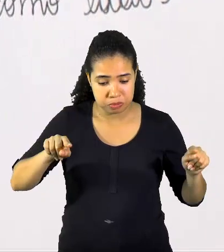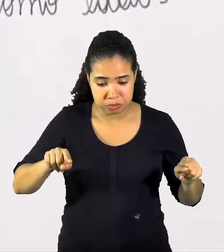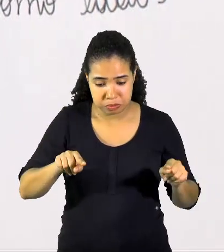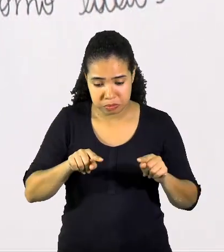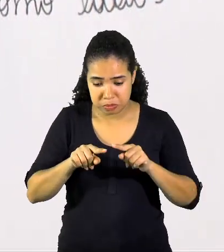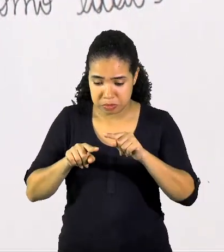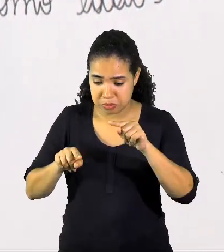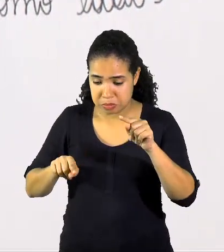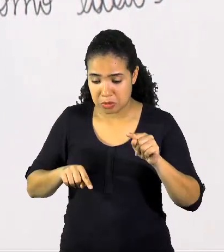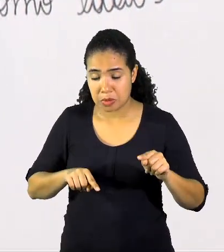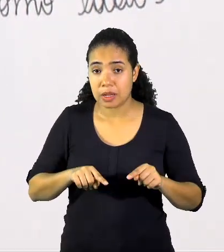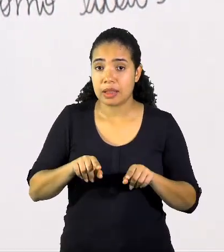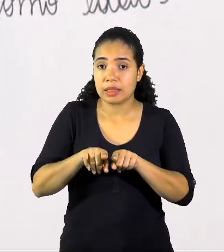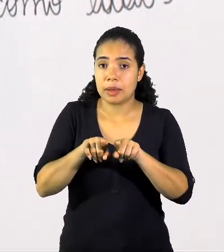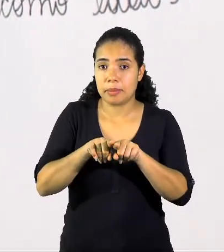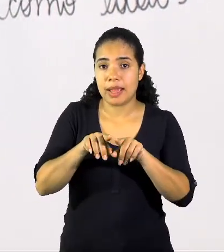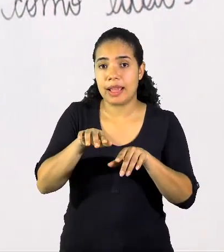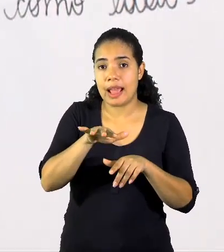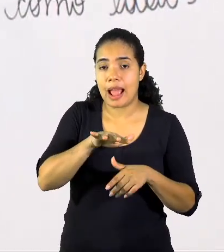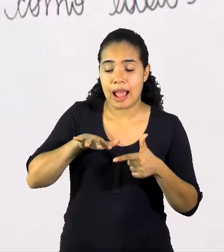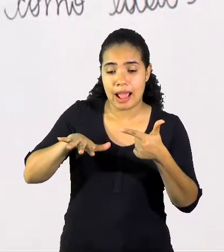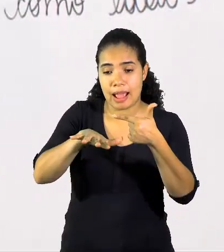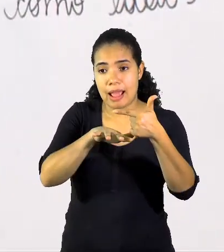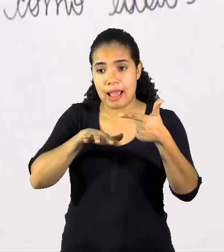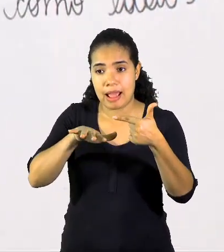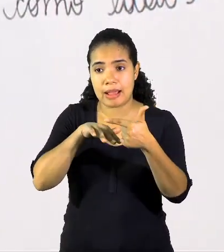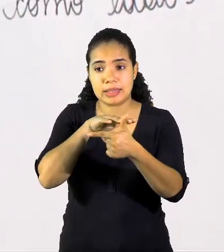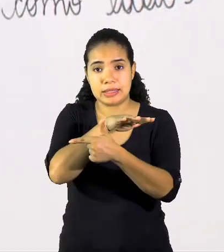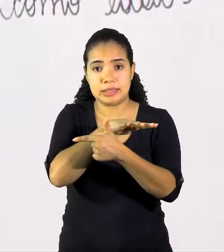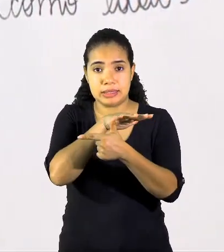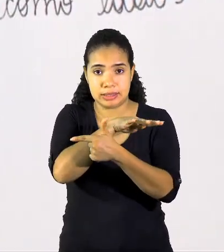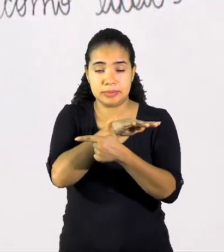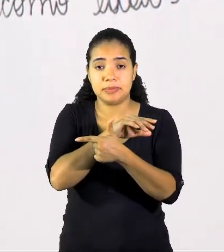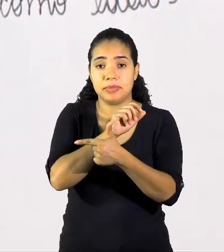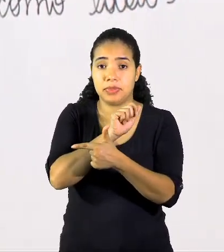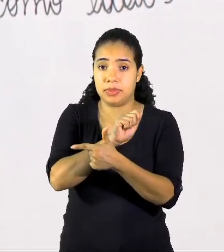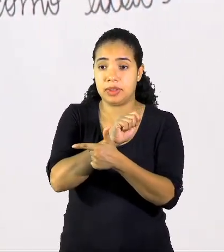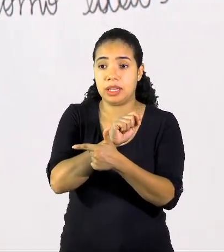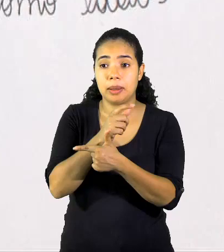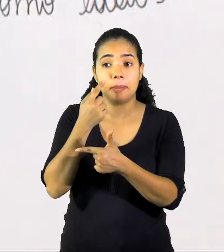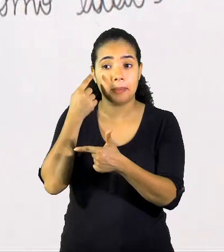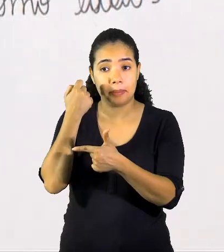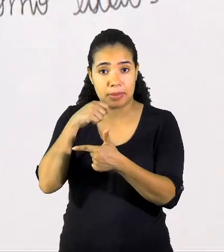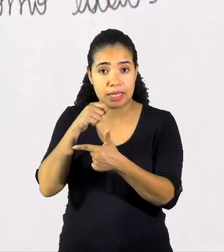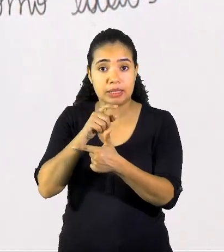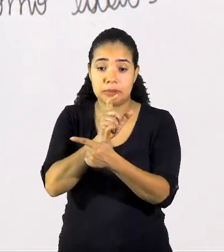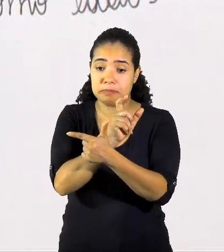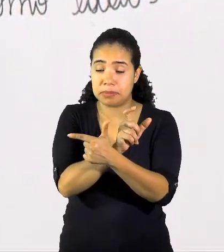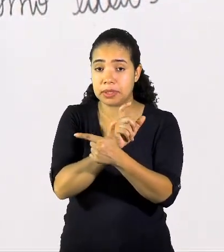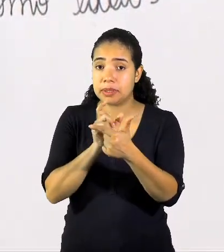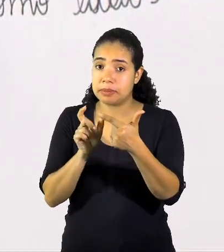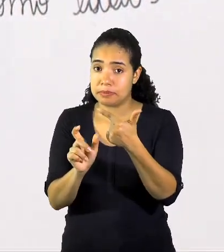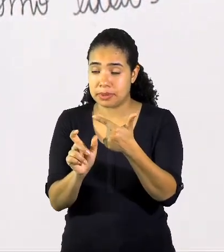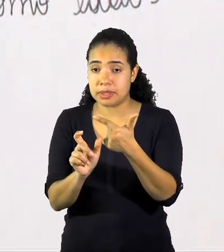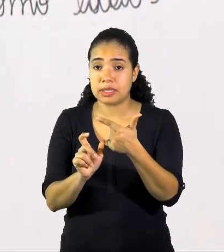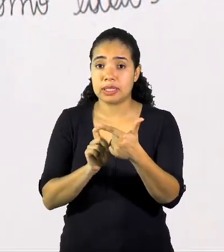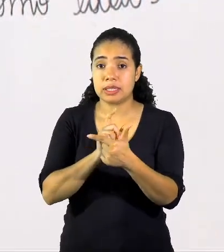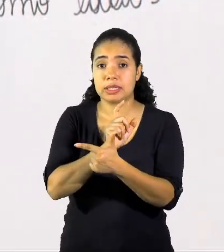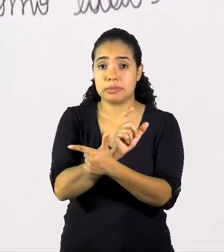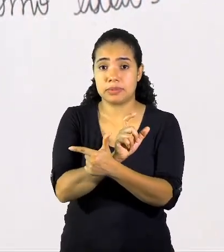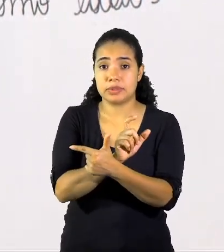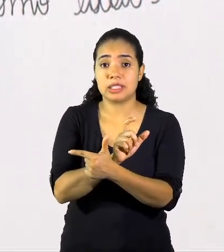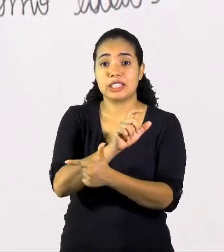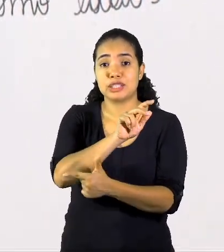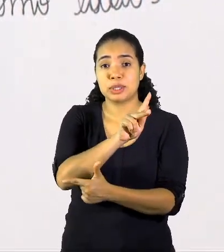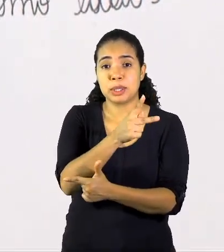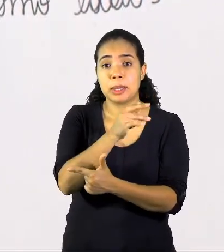pouco. A área do quadrado cujo lado é a hipotenusa, então, outro termo importante, hipotenusa, é a soma das